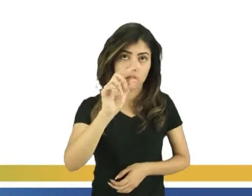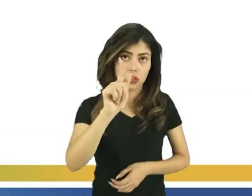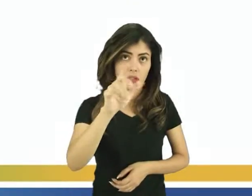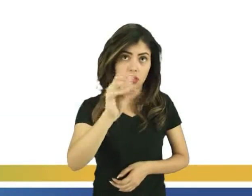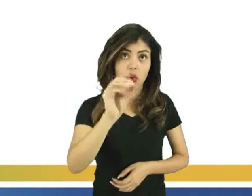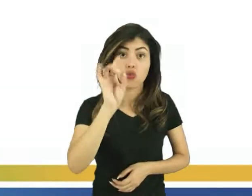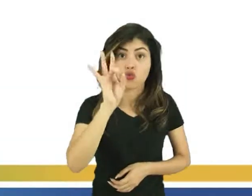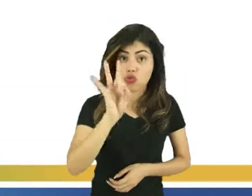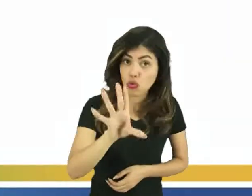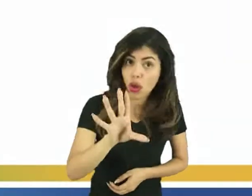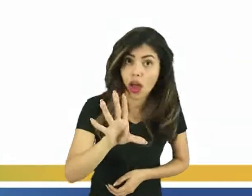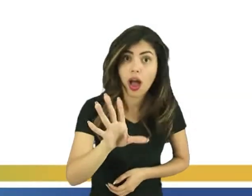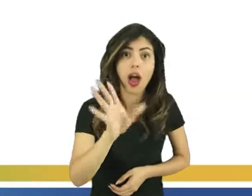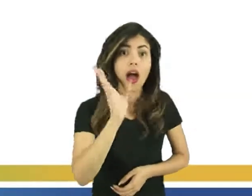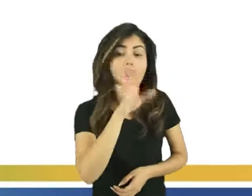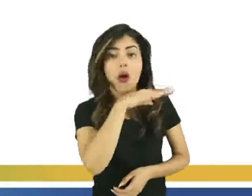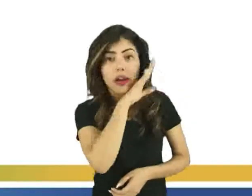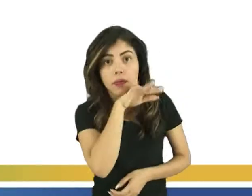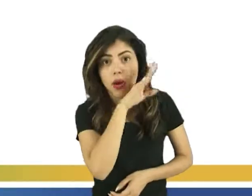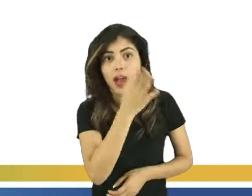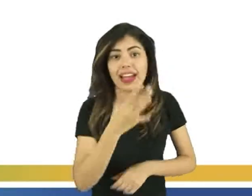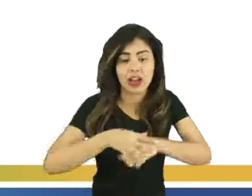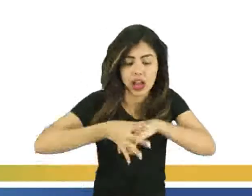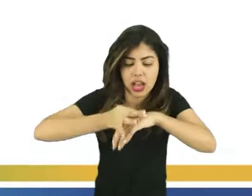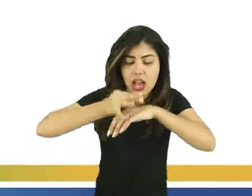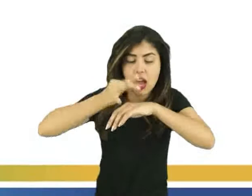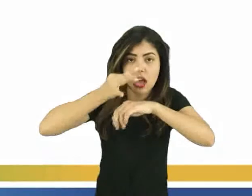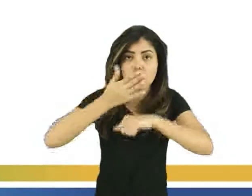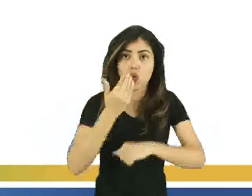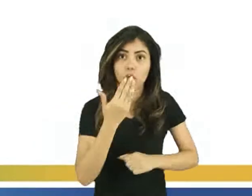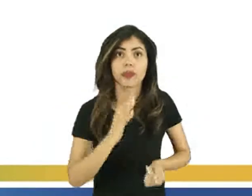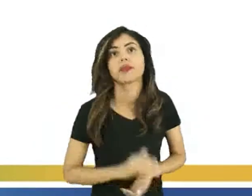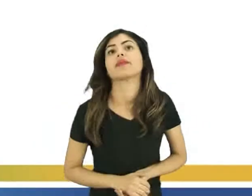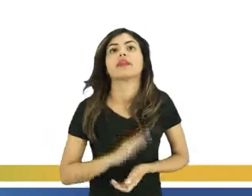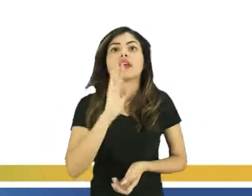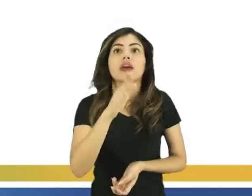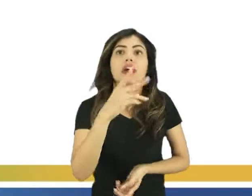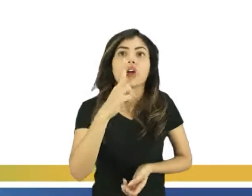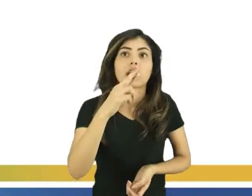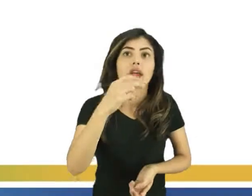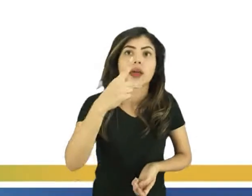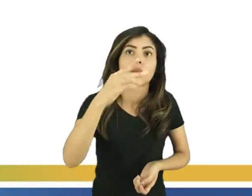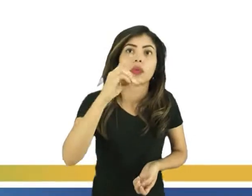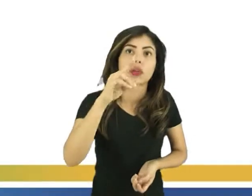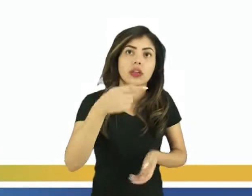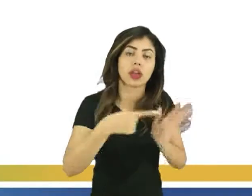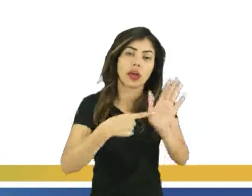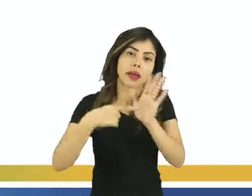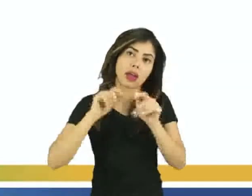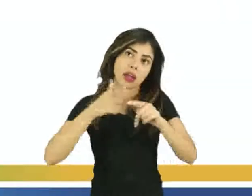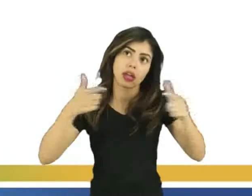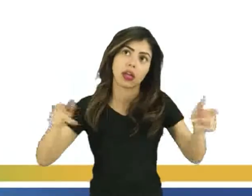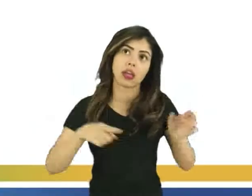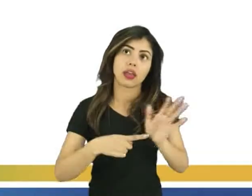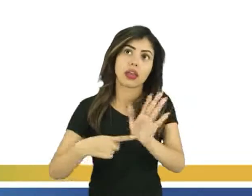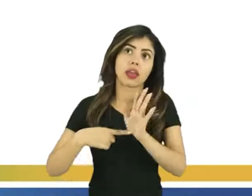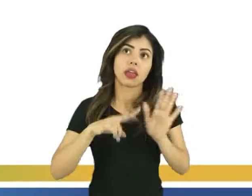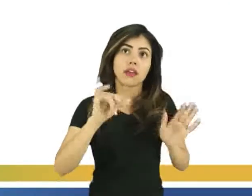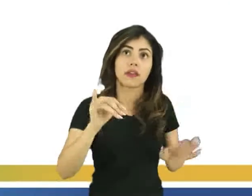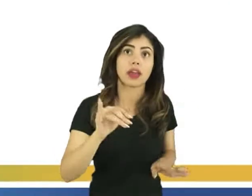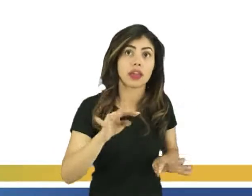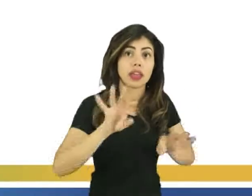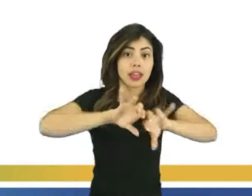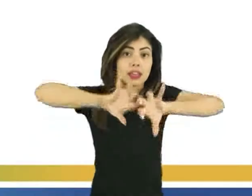equinodermos carnívoros, tá? E já a reprodução, como que acontece? Grande parte dos representantes desse filo vai possuir os